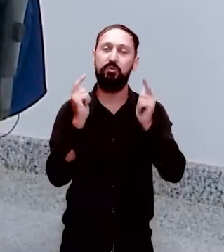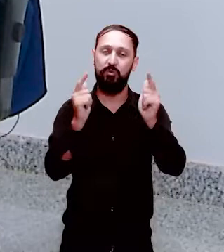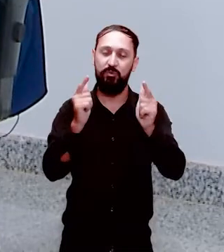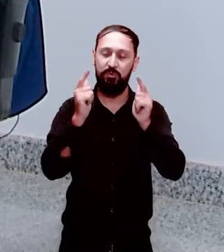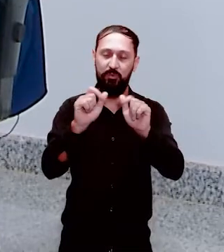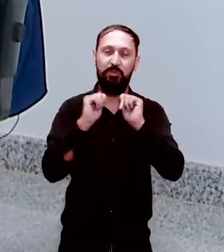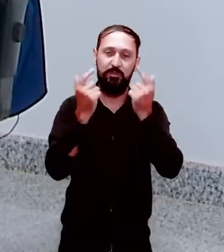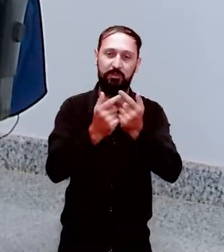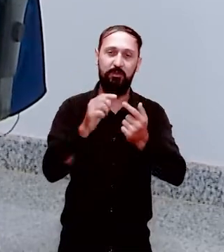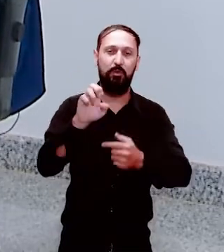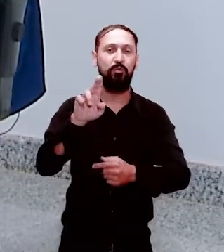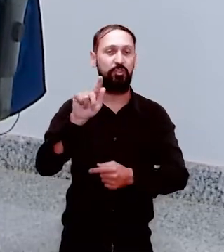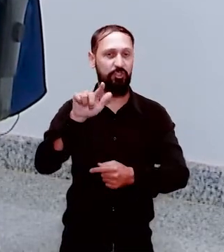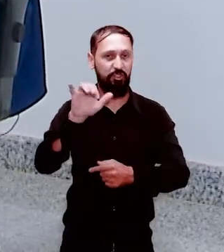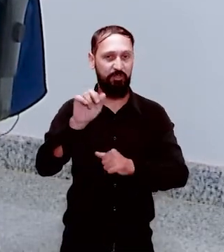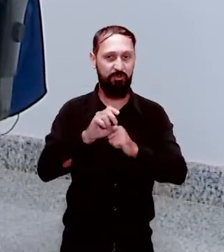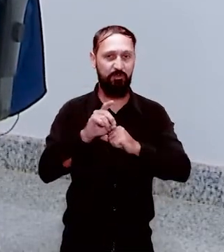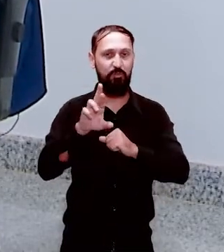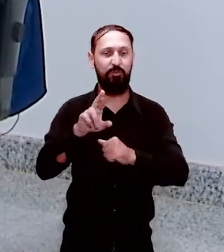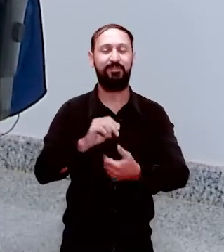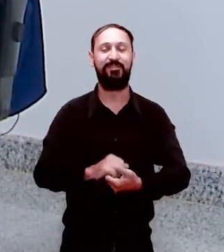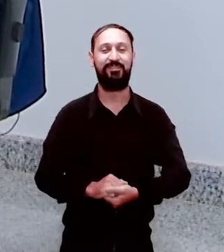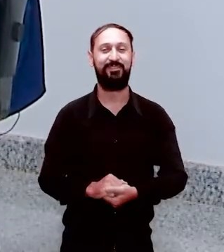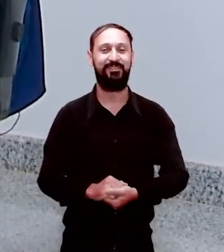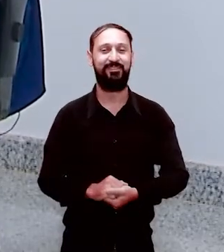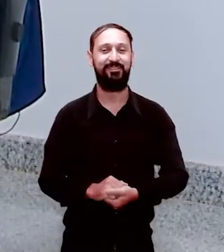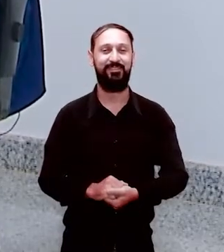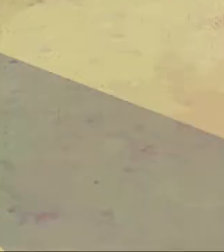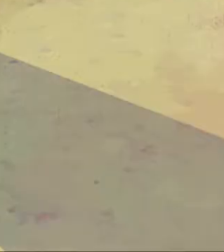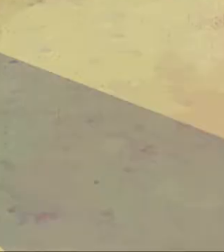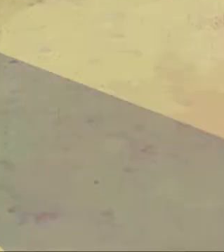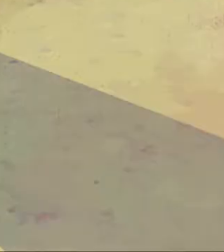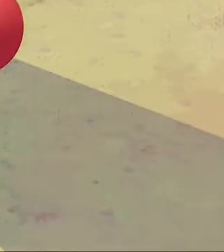com Sextou na Assembleia, com a doutora Eugênia Portela.